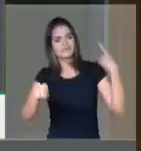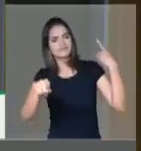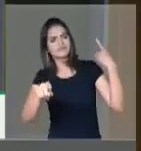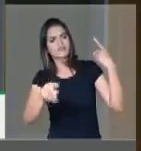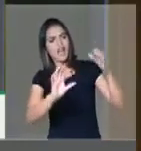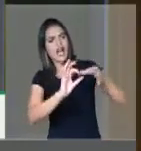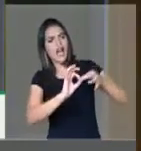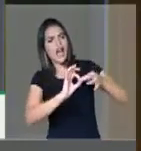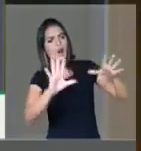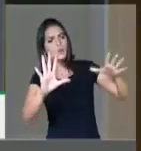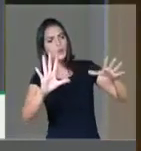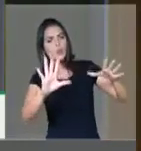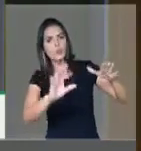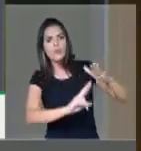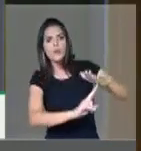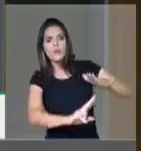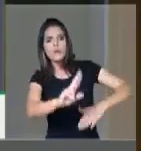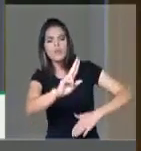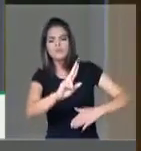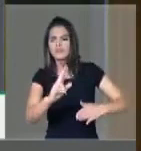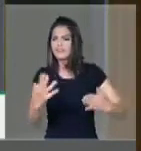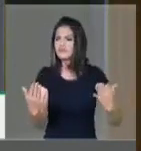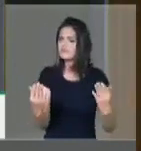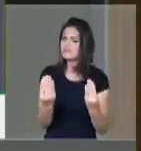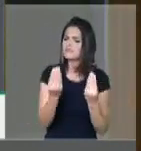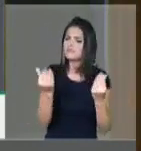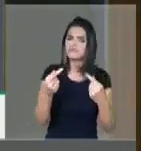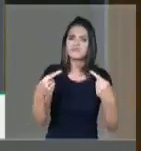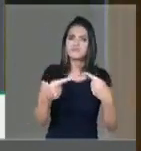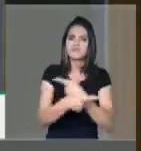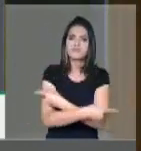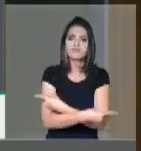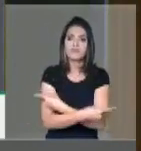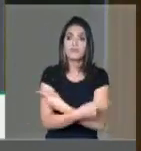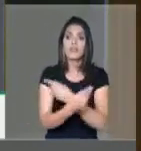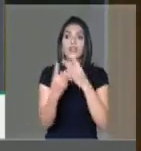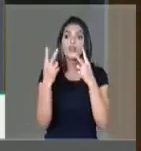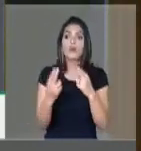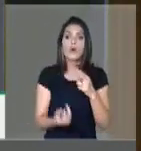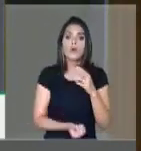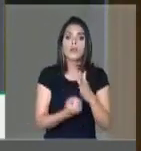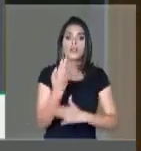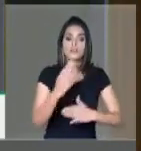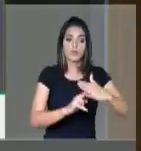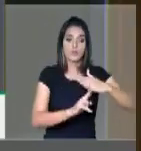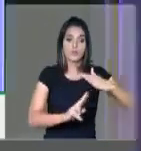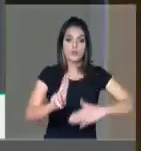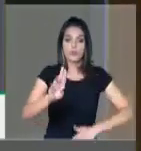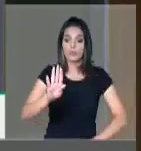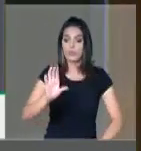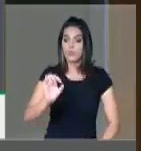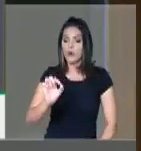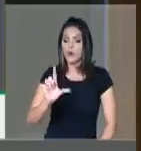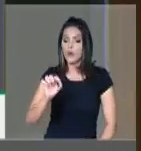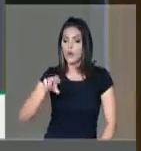autonomia universitária nasce junto com a criação da Universidade de Bolonha, no ano